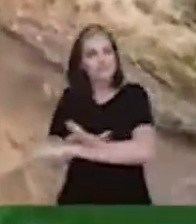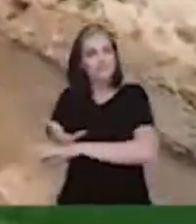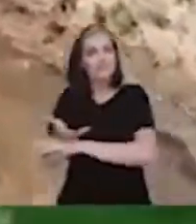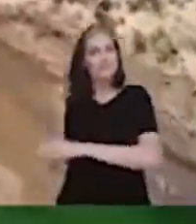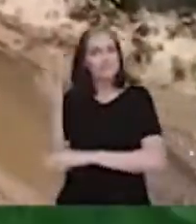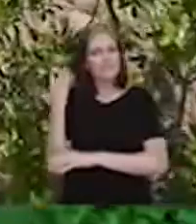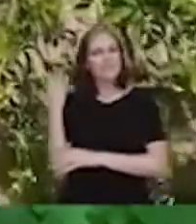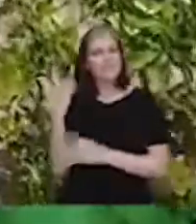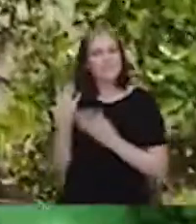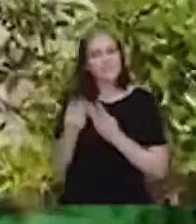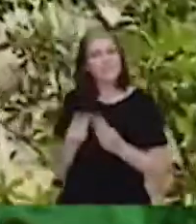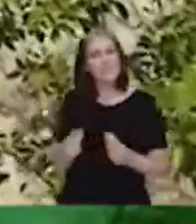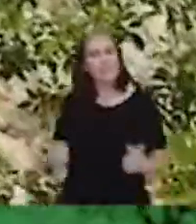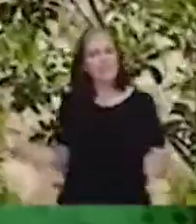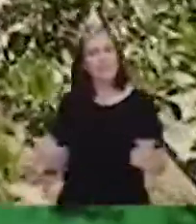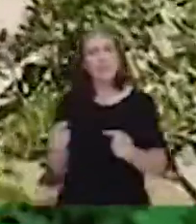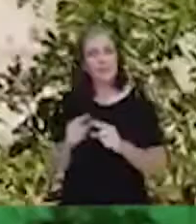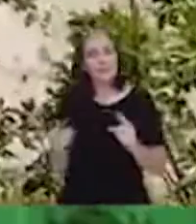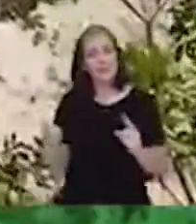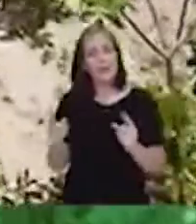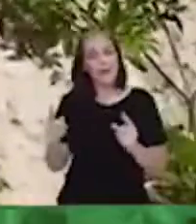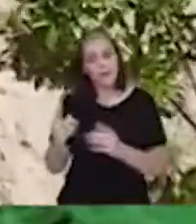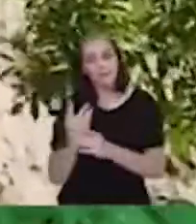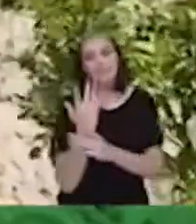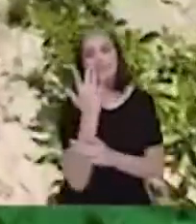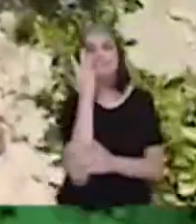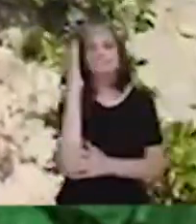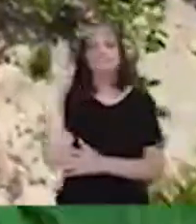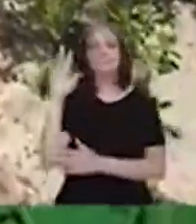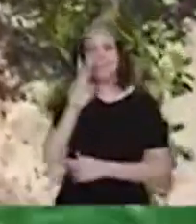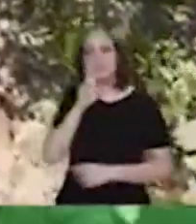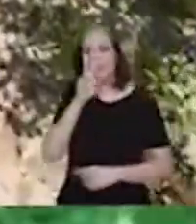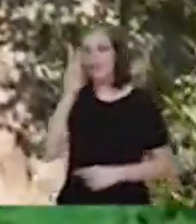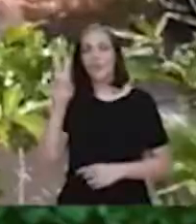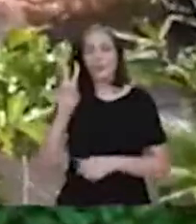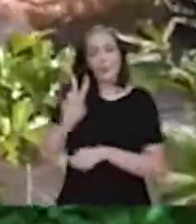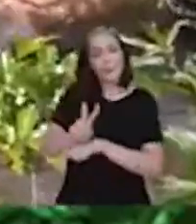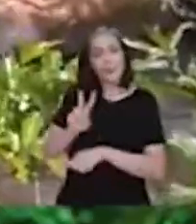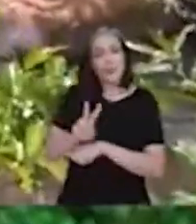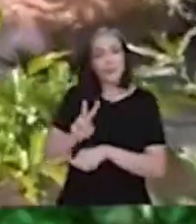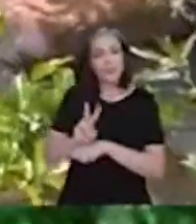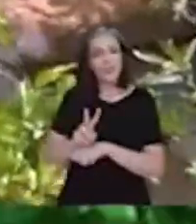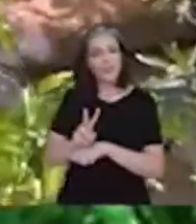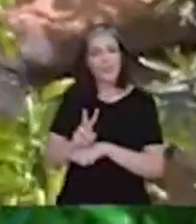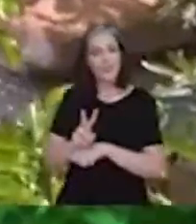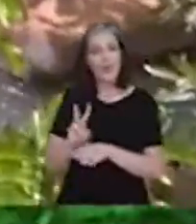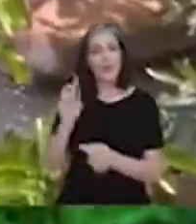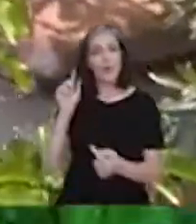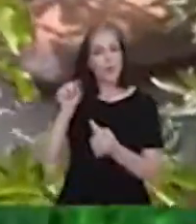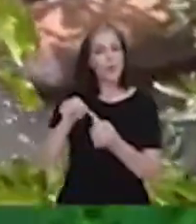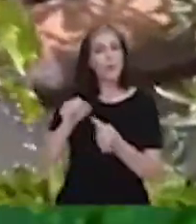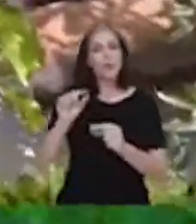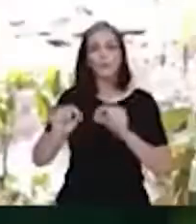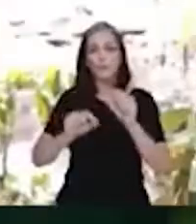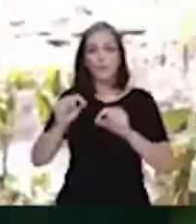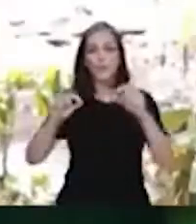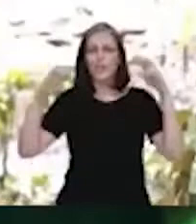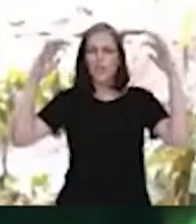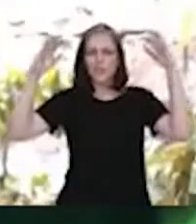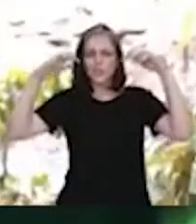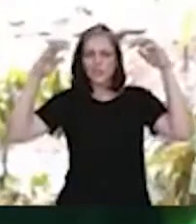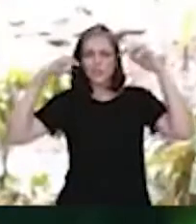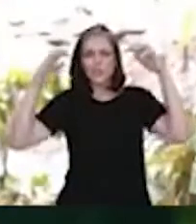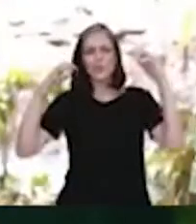aquela vegetação nativa Foi suprimida muitas vezes ela revigore volte a crescer para voltar a cumprir seu papel